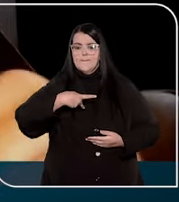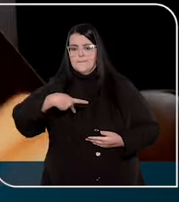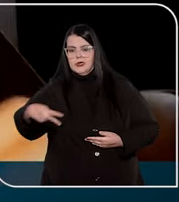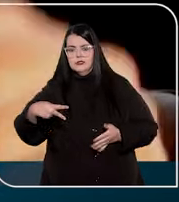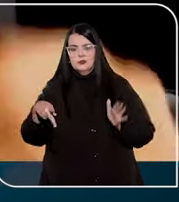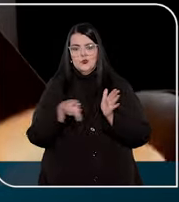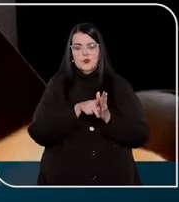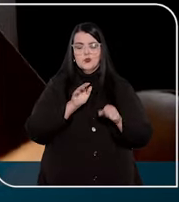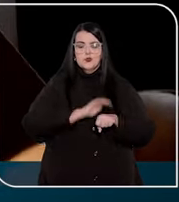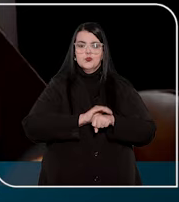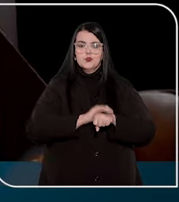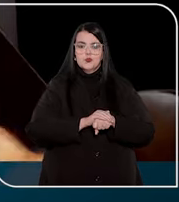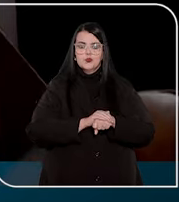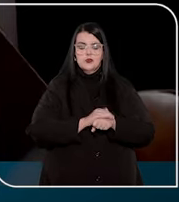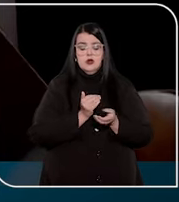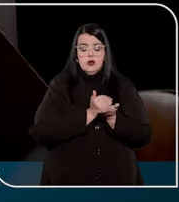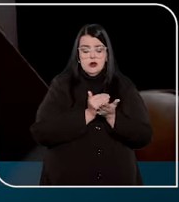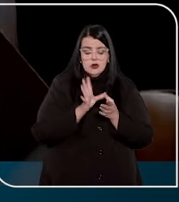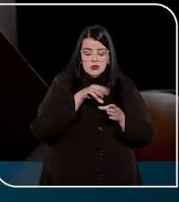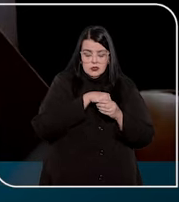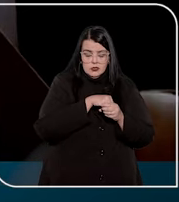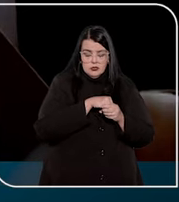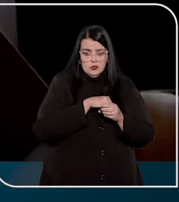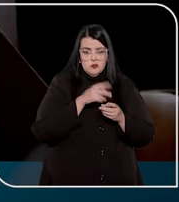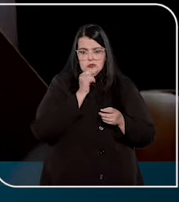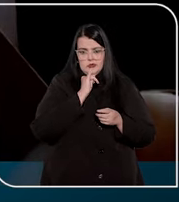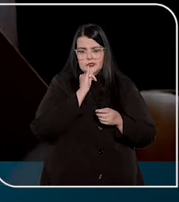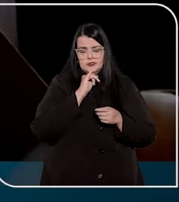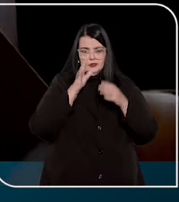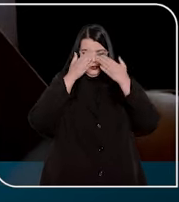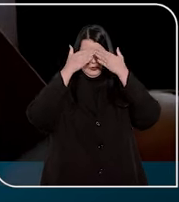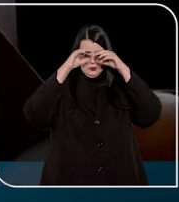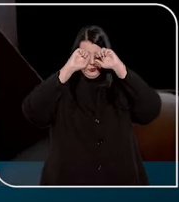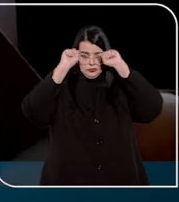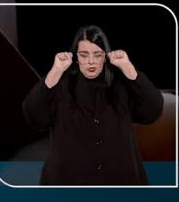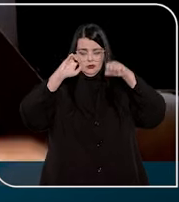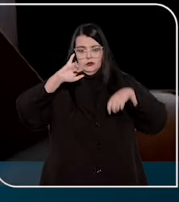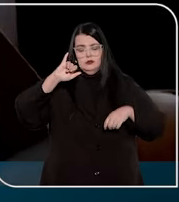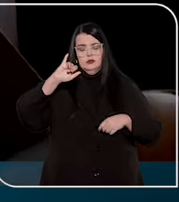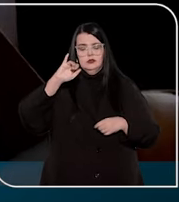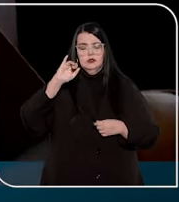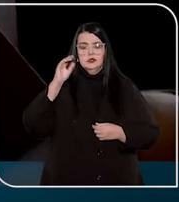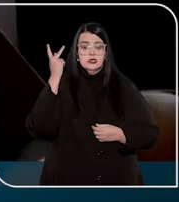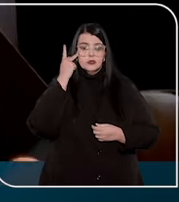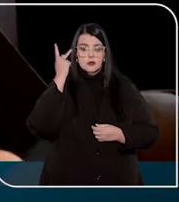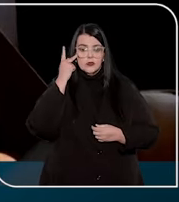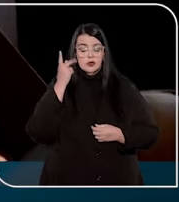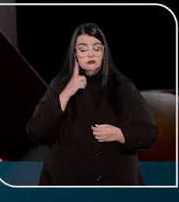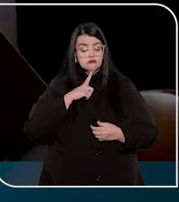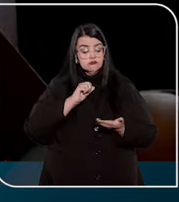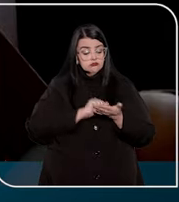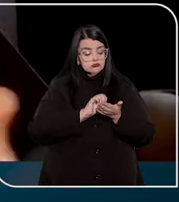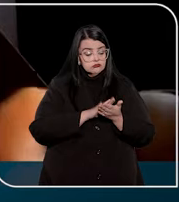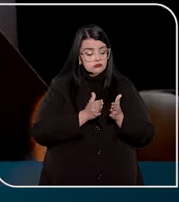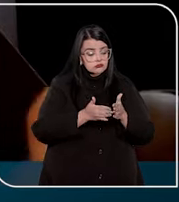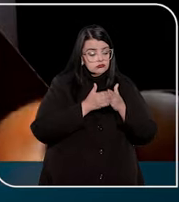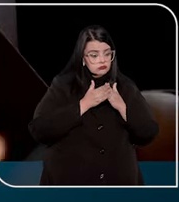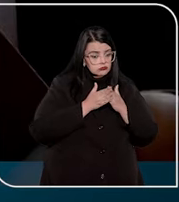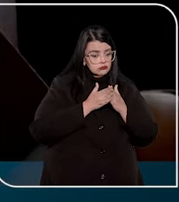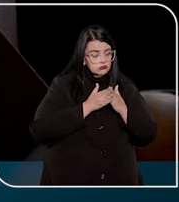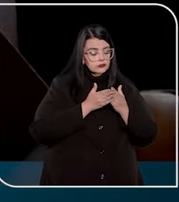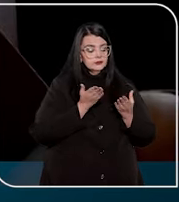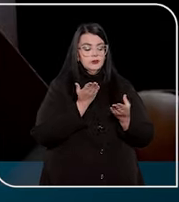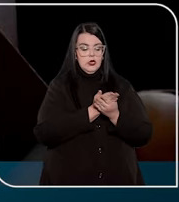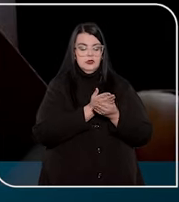do Tribunal de Origem, no nosso exemplo aqui, o Tribunal de Justiça de São Paulo, ele fará o juízo prévio de admissibilidade. E